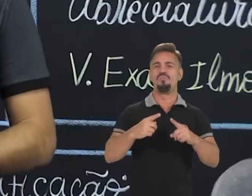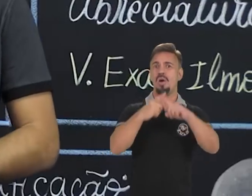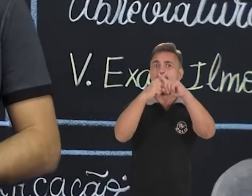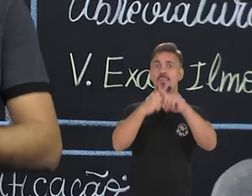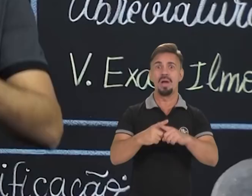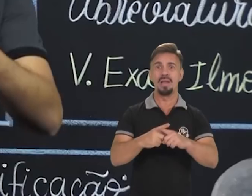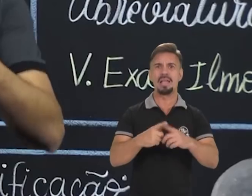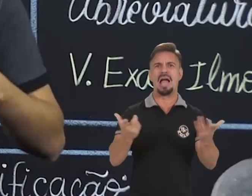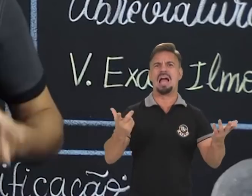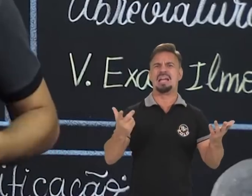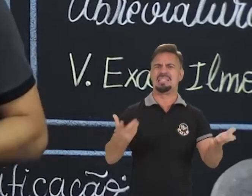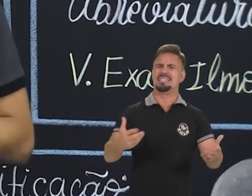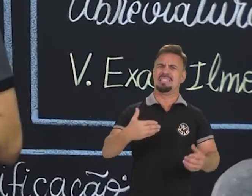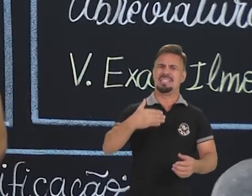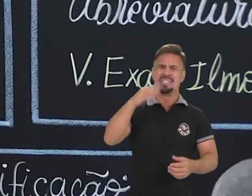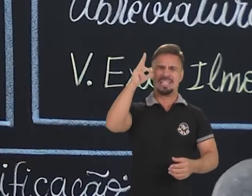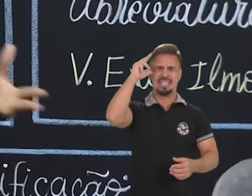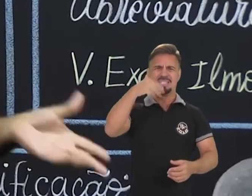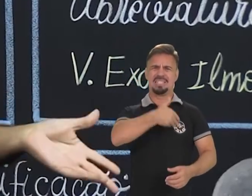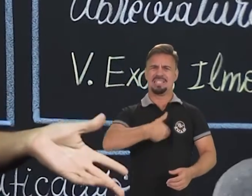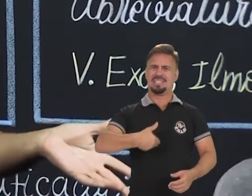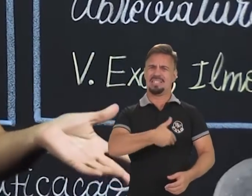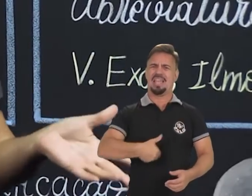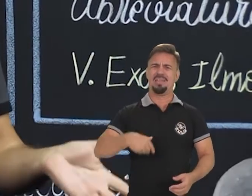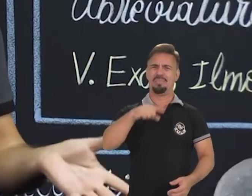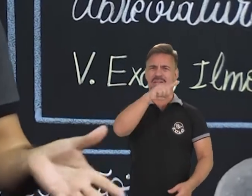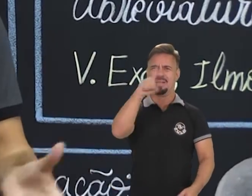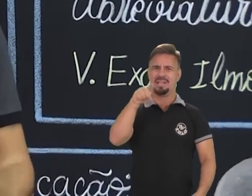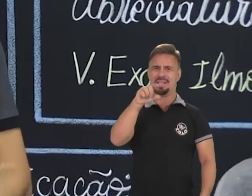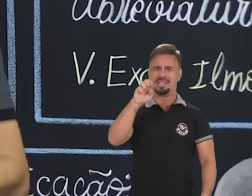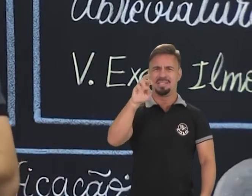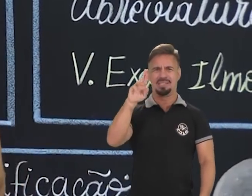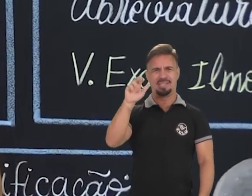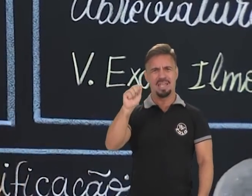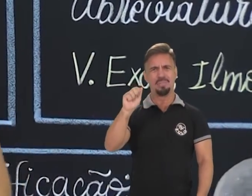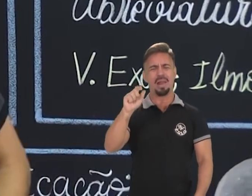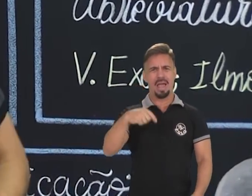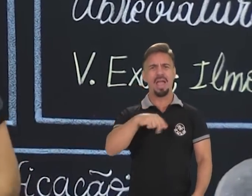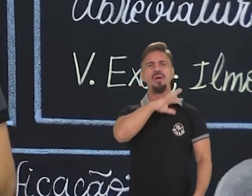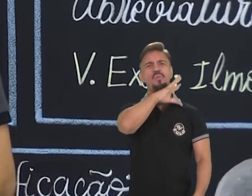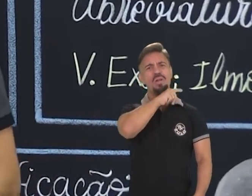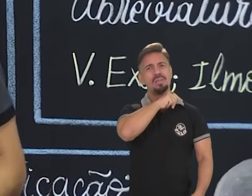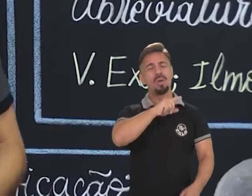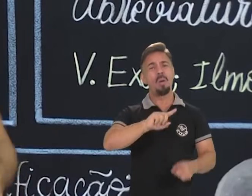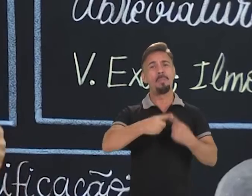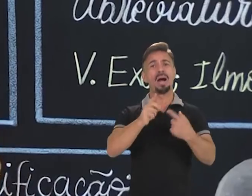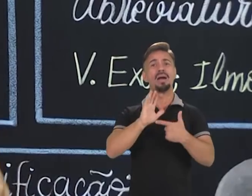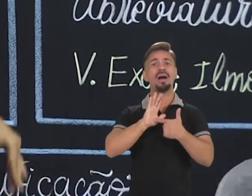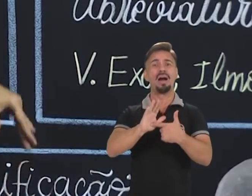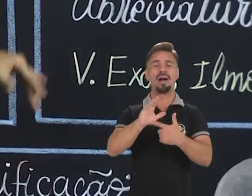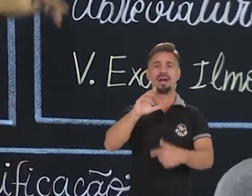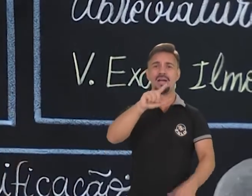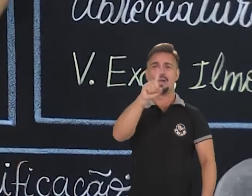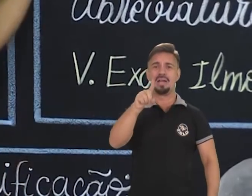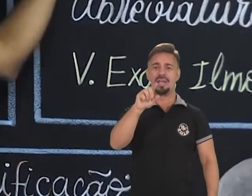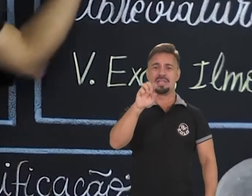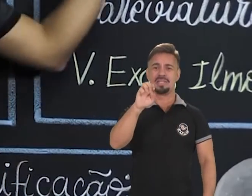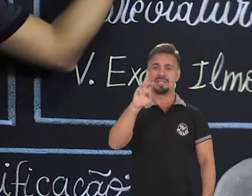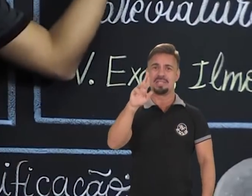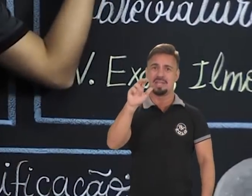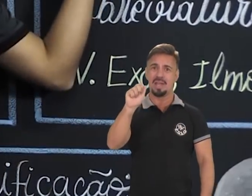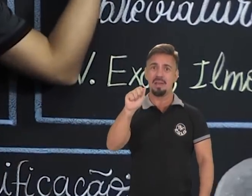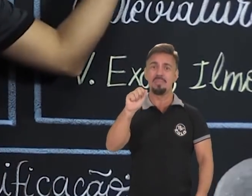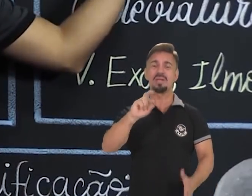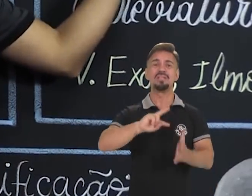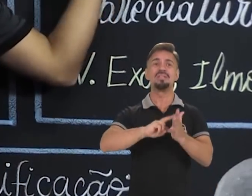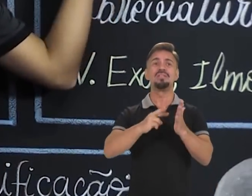e a gente diz, nossa, que zebra nesse resultado. A palavra zebra, originalmente, é um animal, mas quando a gente usa a expressão dar zebra, a gente